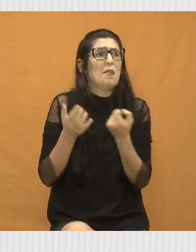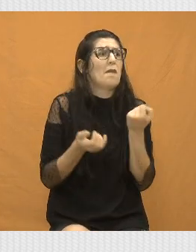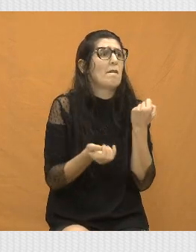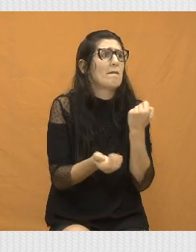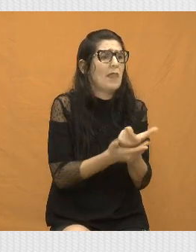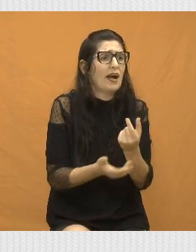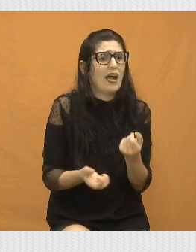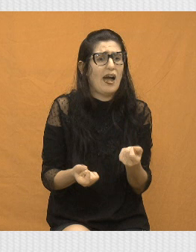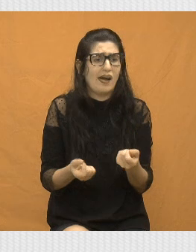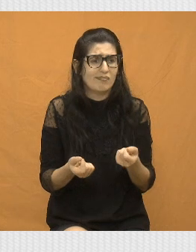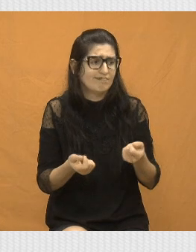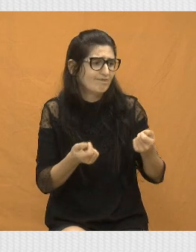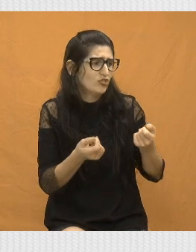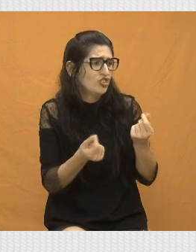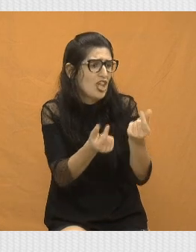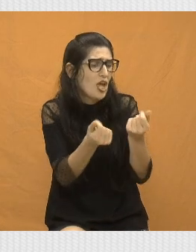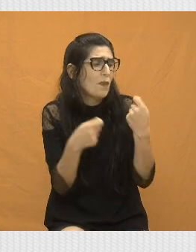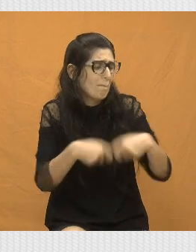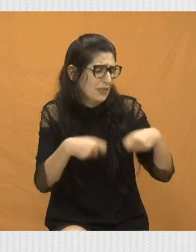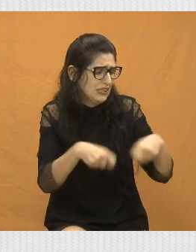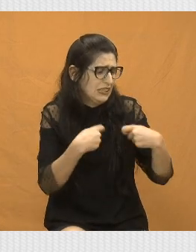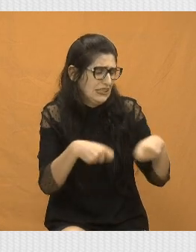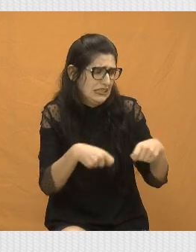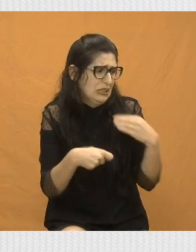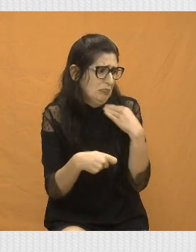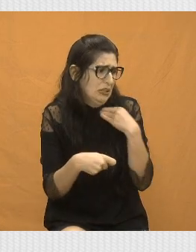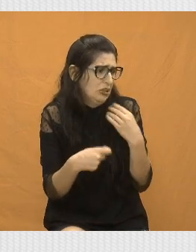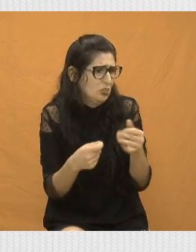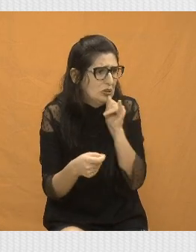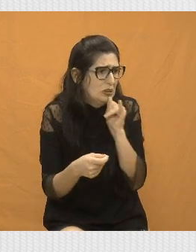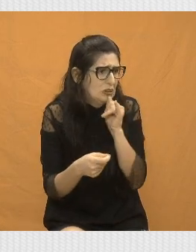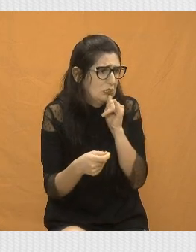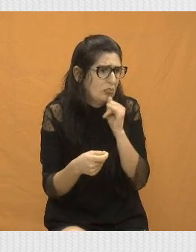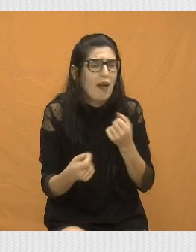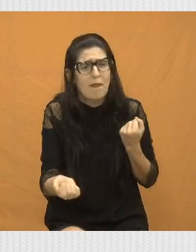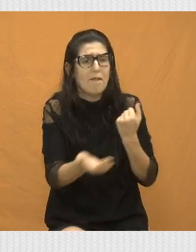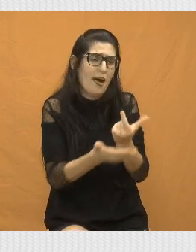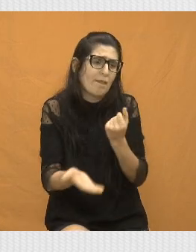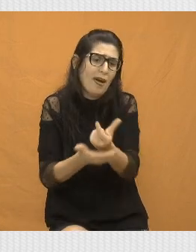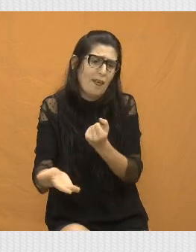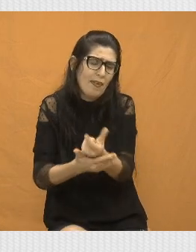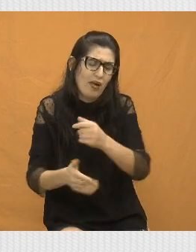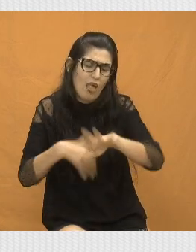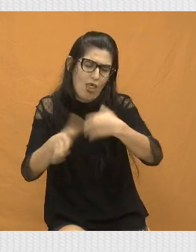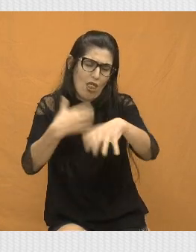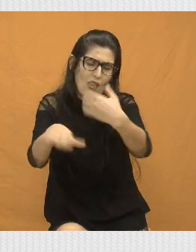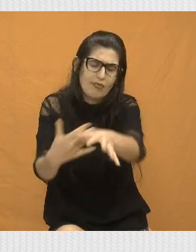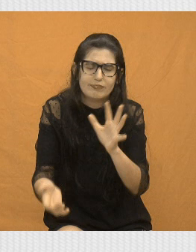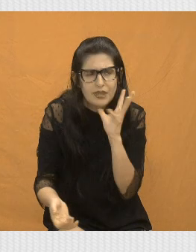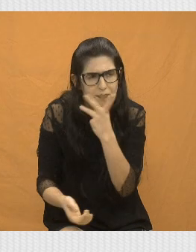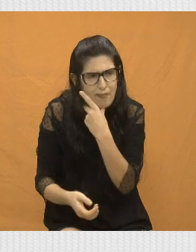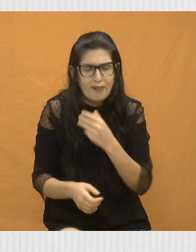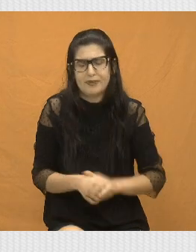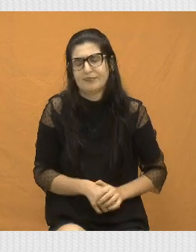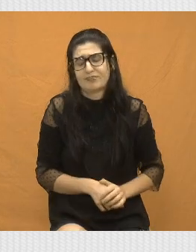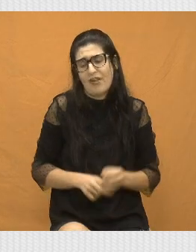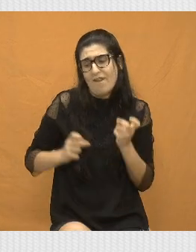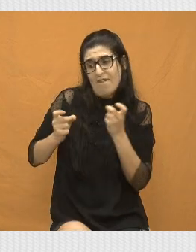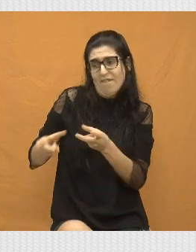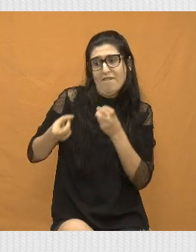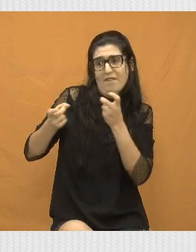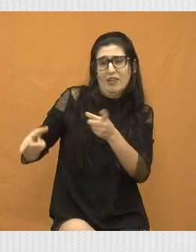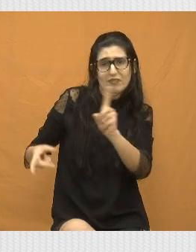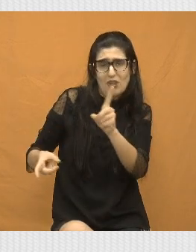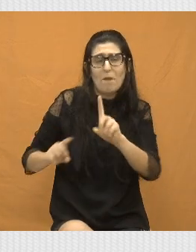pago. Então, esse aqui que seria essa alienação. Porque não houve nenhum leilão, nenhuma venda, mas sim o que já